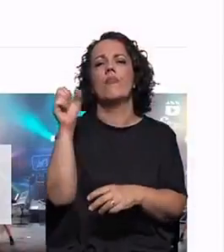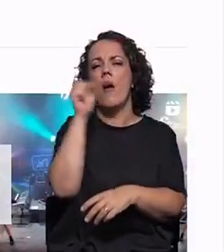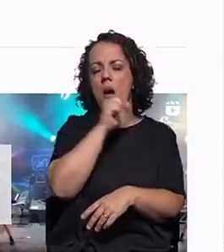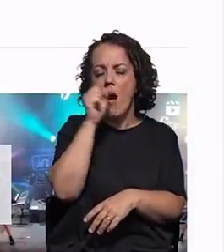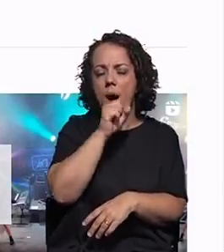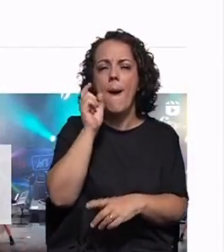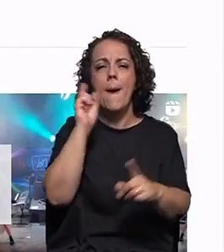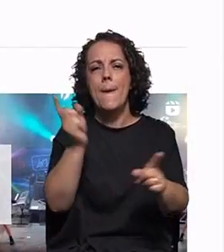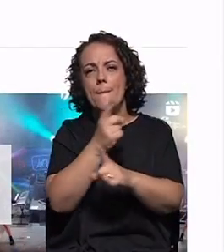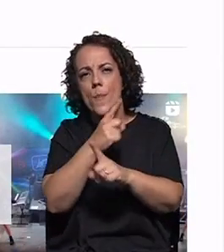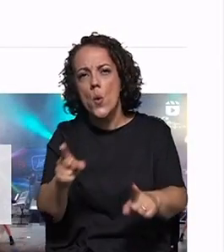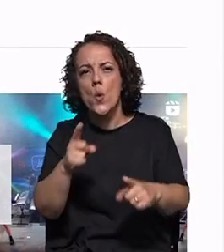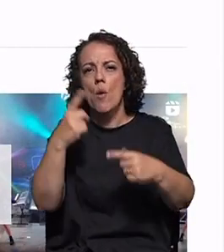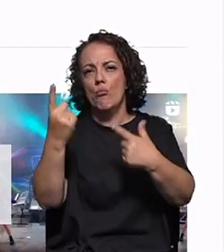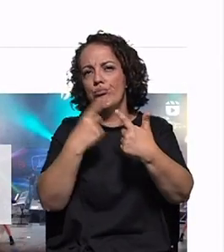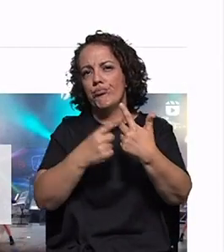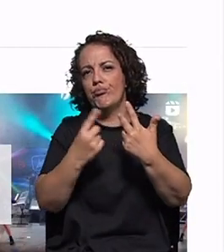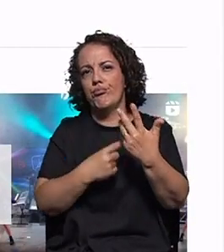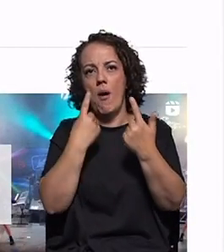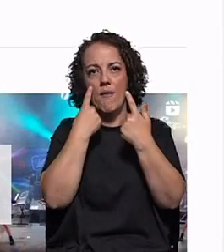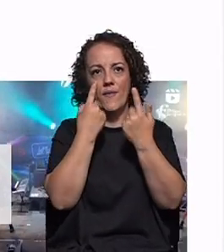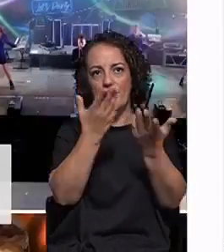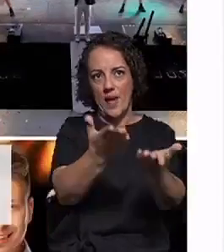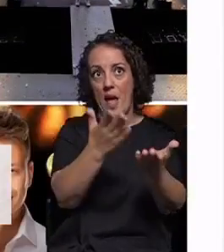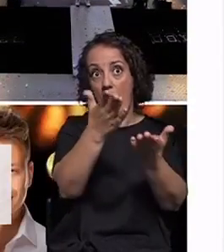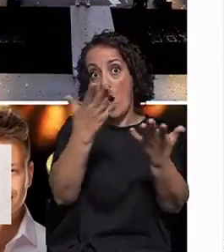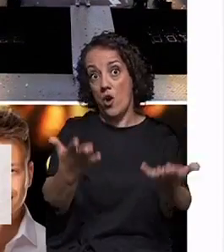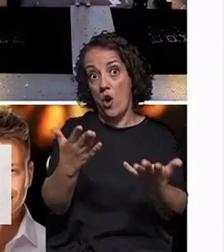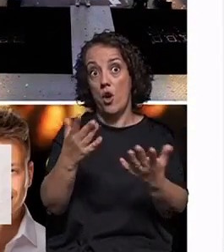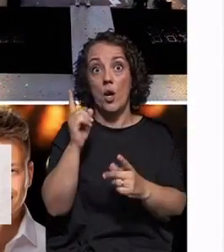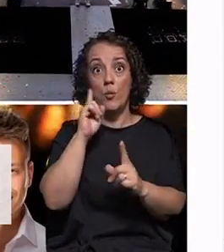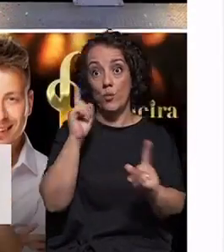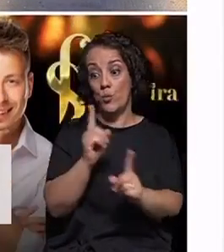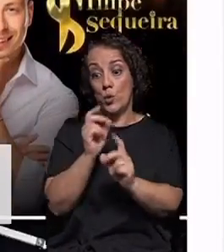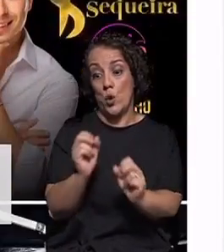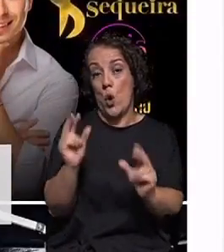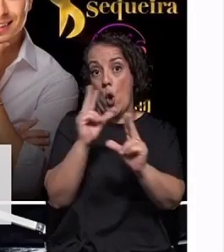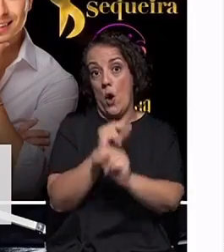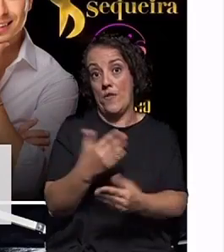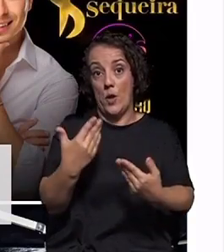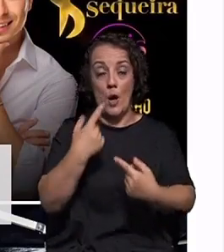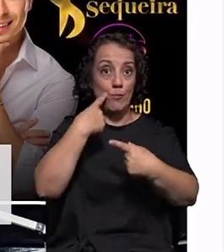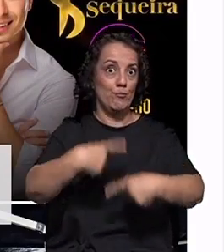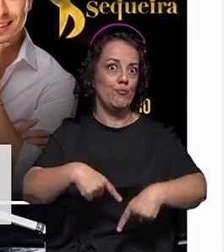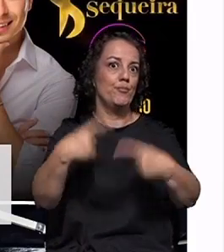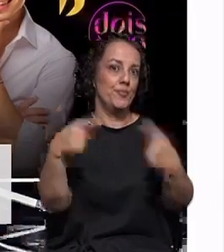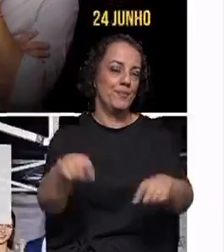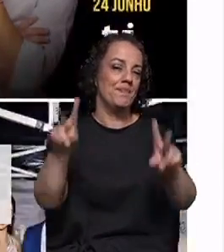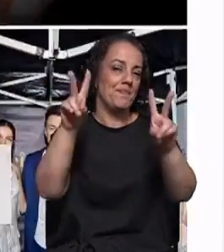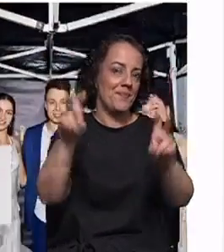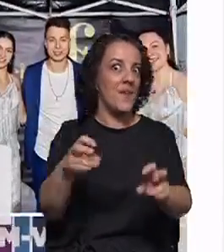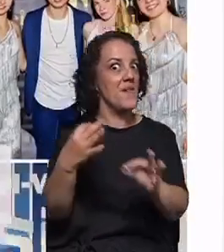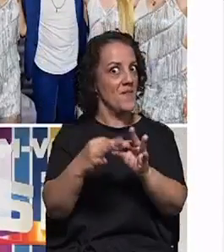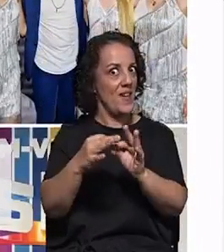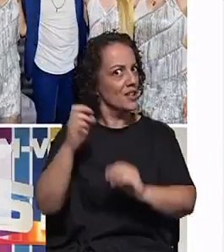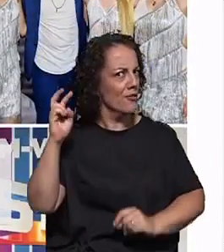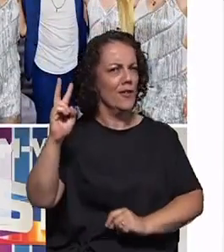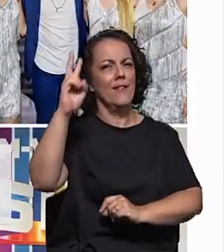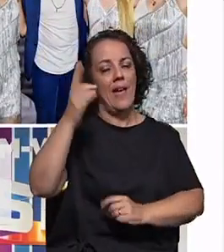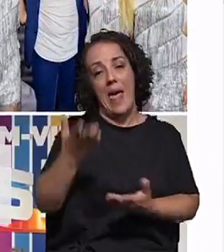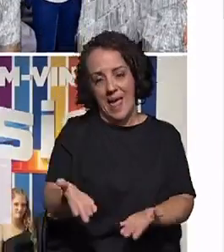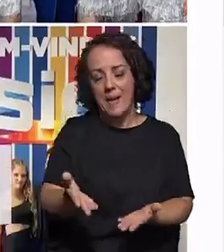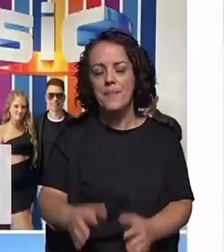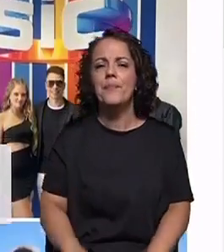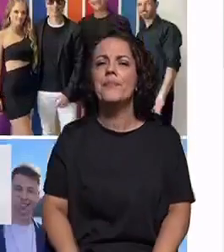as músicas, ele agora está, aqui está ela, está a promover o seu mais recente trabalho, portanto, é uma Viva questão de o acompanhar. Viva a festa, é o que nós precisamos. Quem é